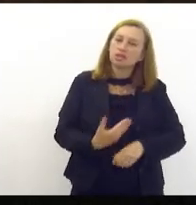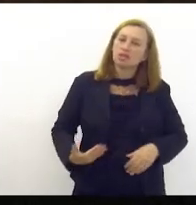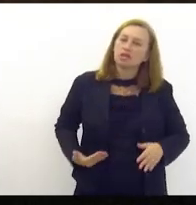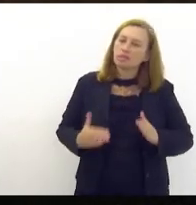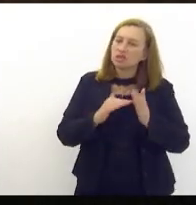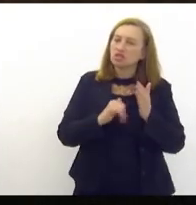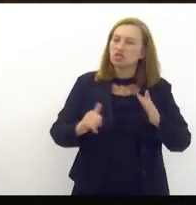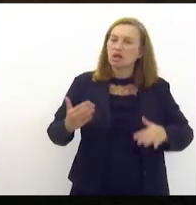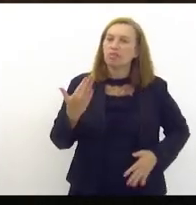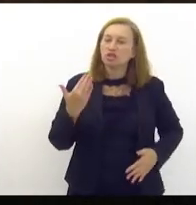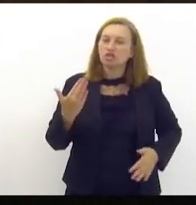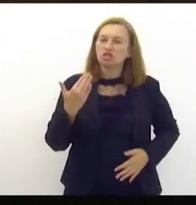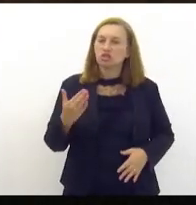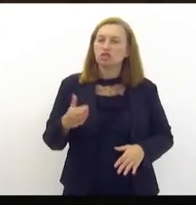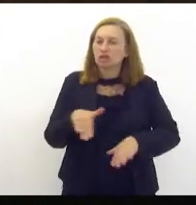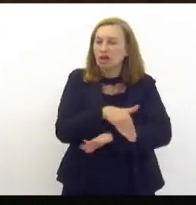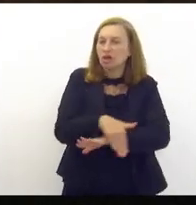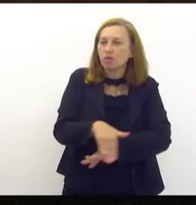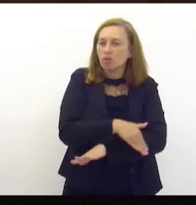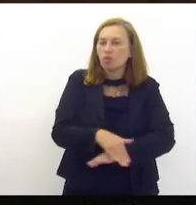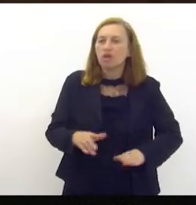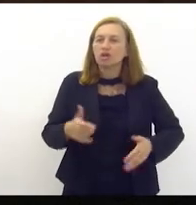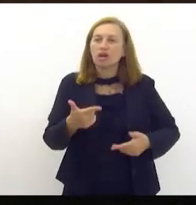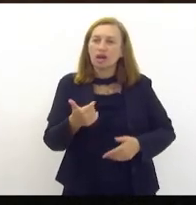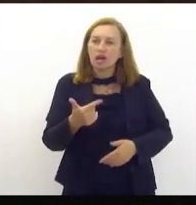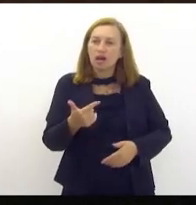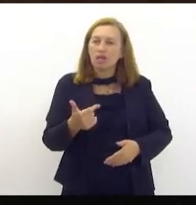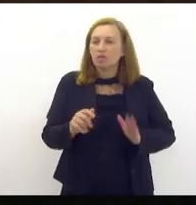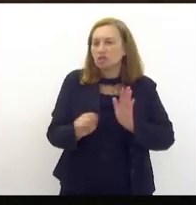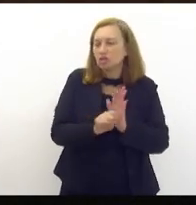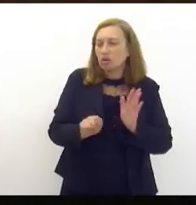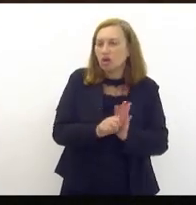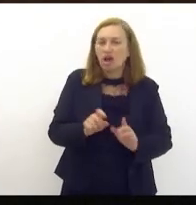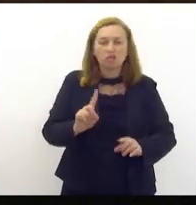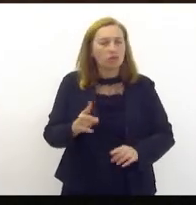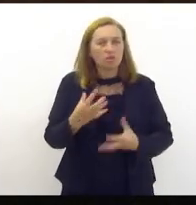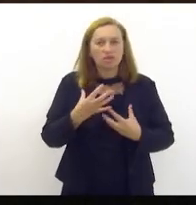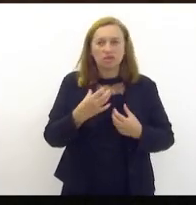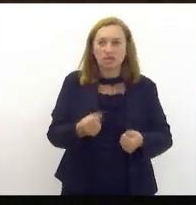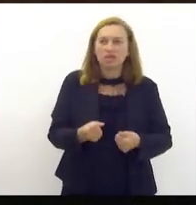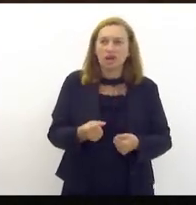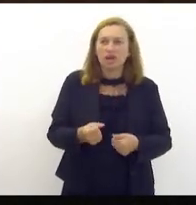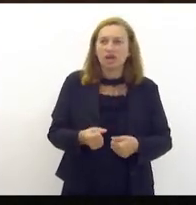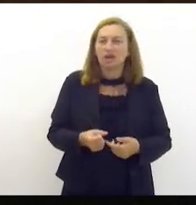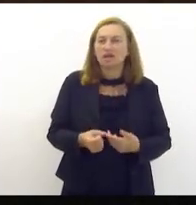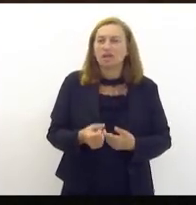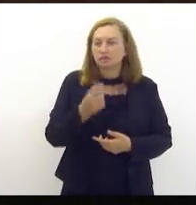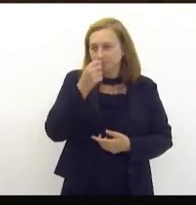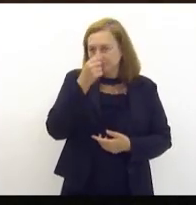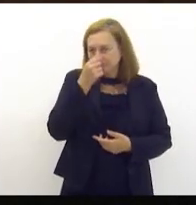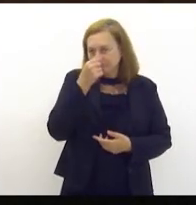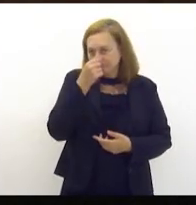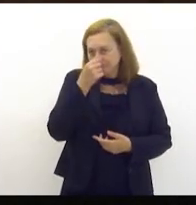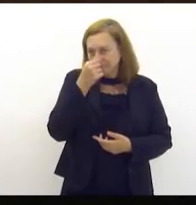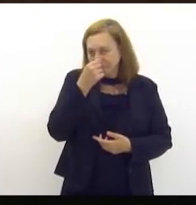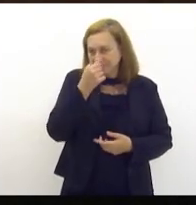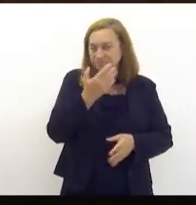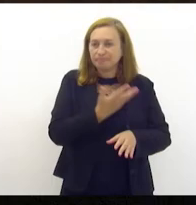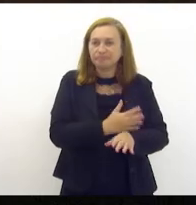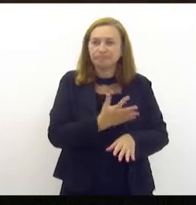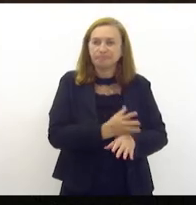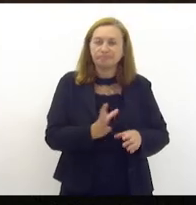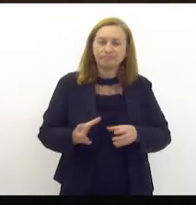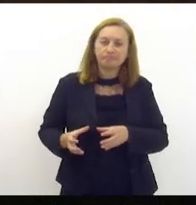rua, retirar armas, retirar drogas. Agora, não dá para aceitar operação, né, praticada por essa máfia